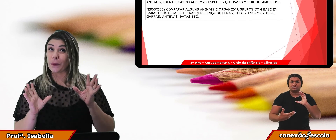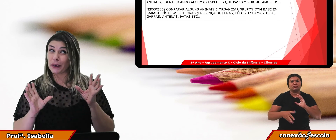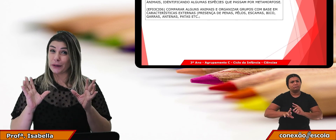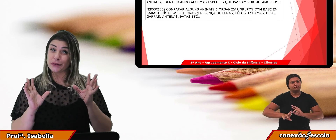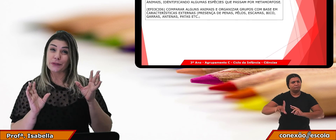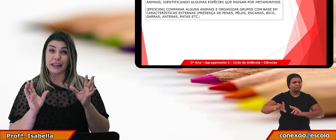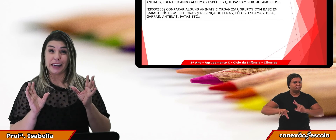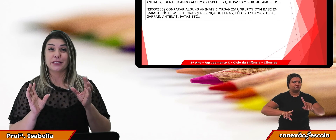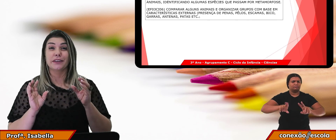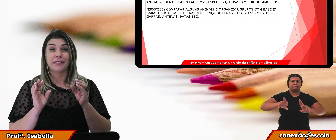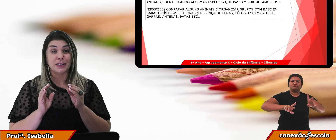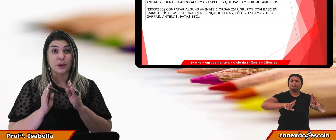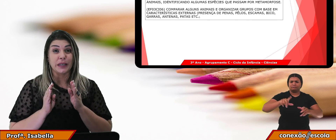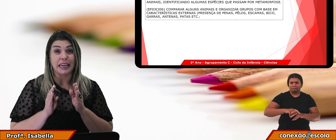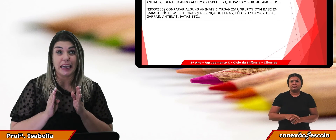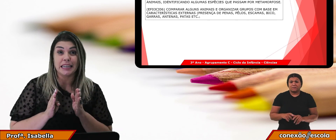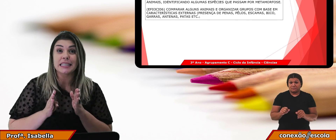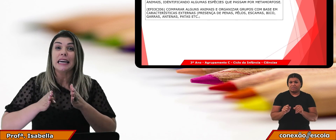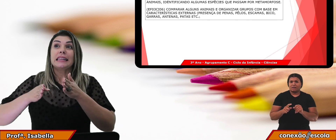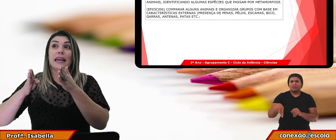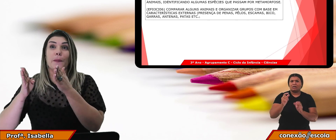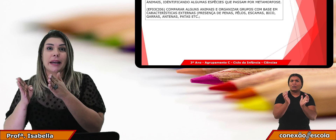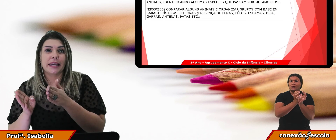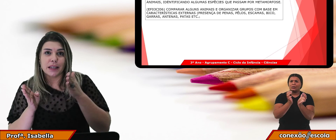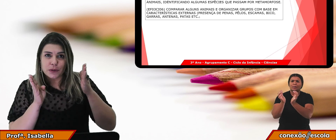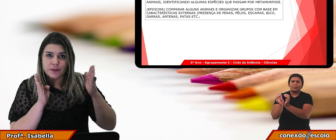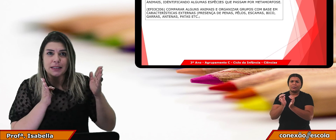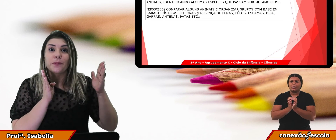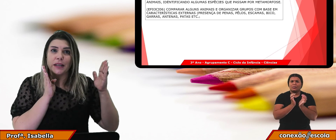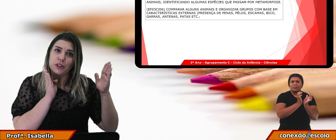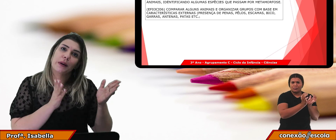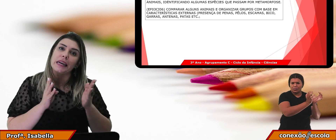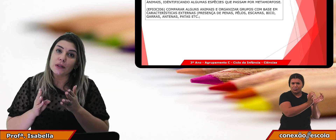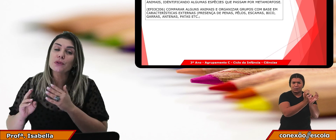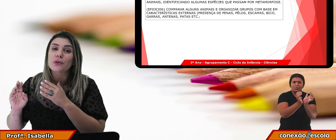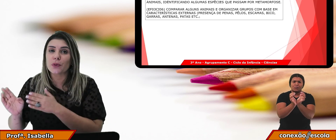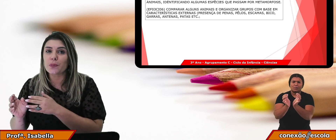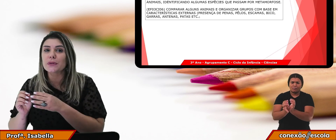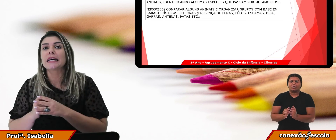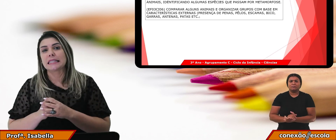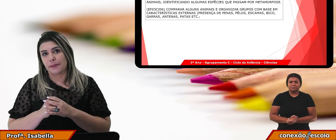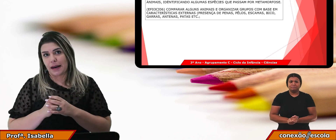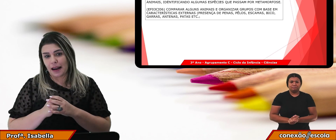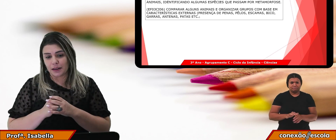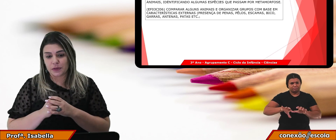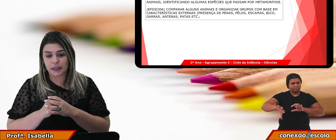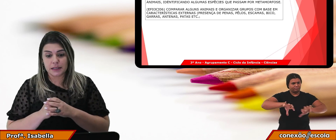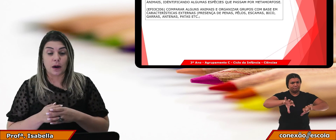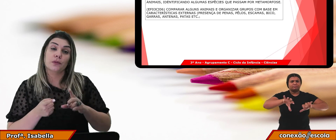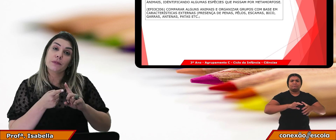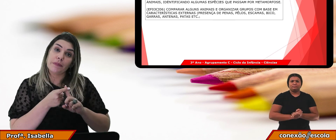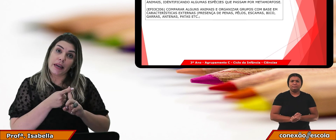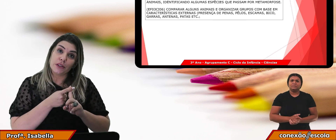um pouquinho diferentes, que faz com que eles façam parte de pequenos grupos separados,